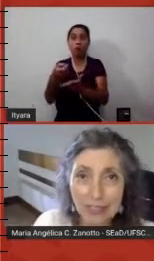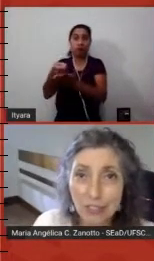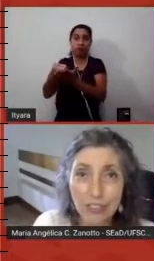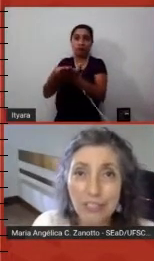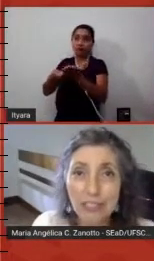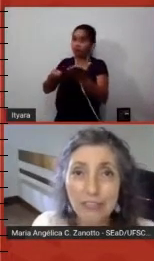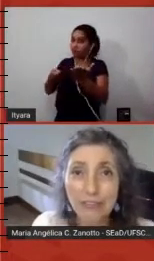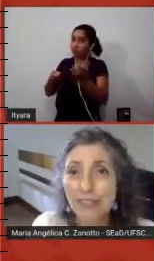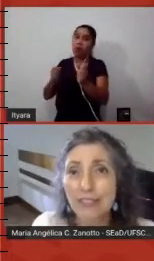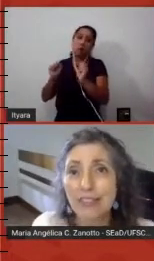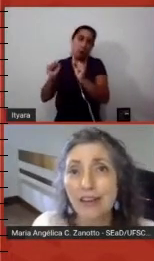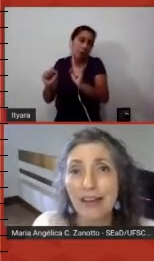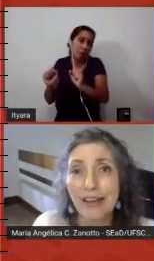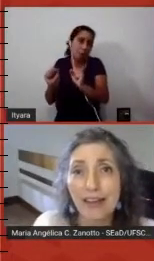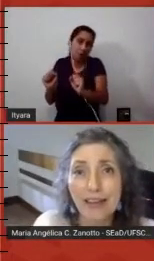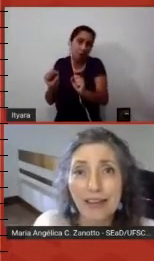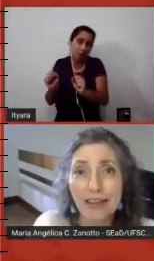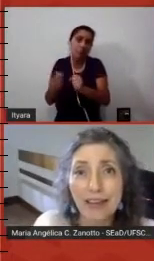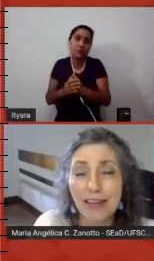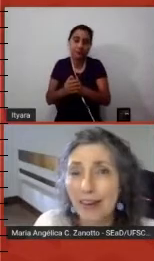questões dissertativas,